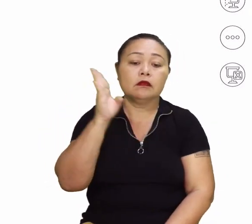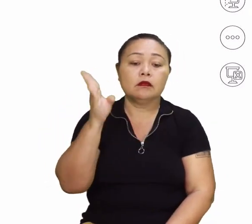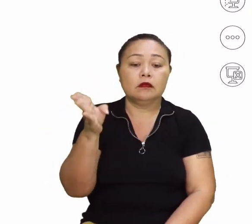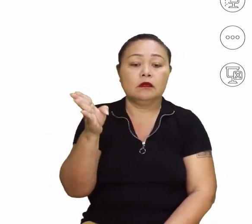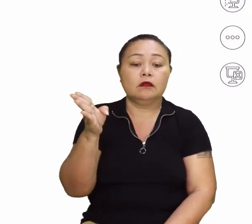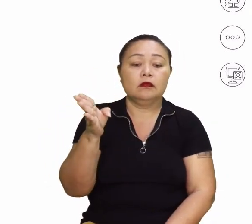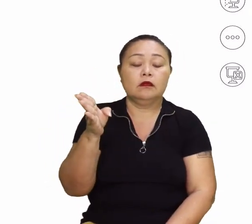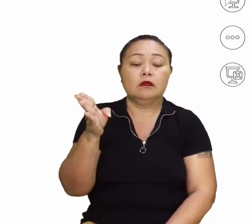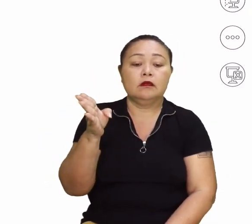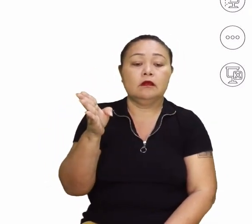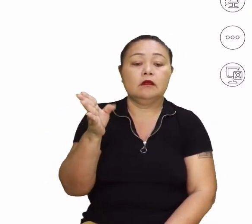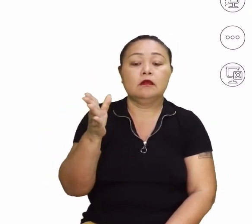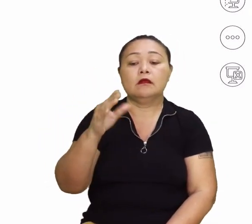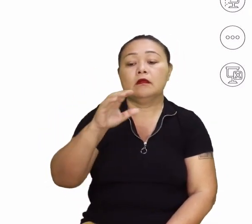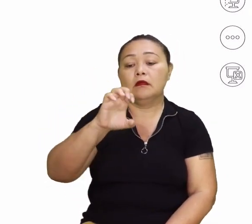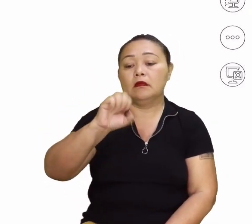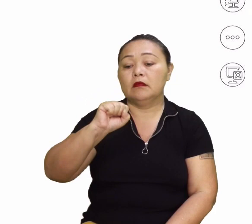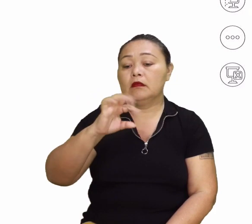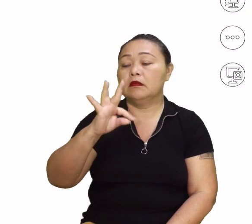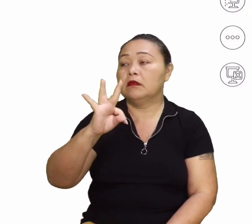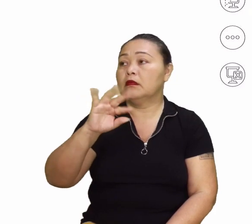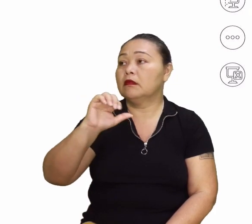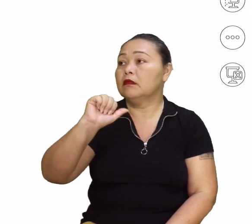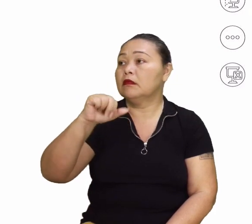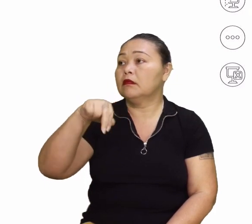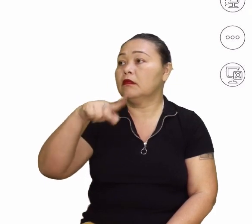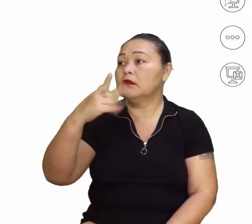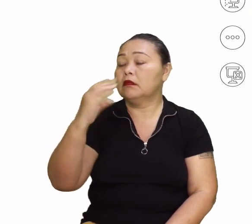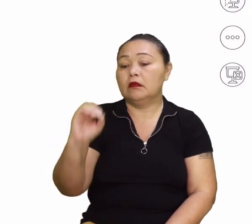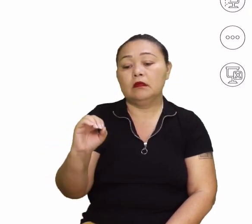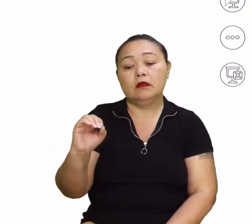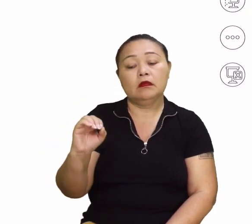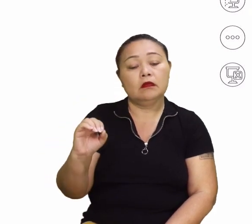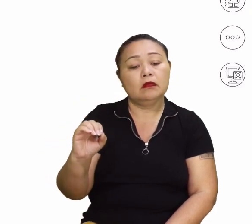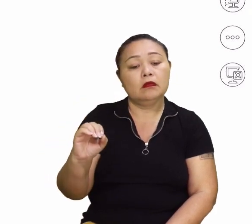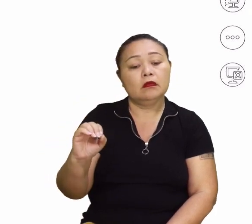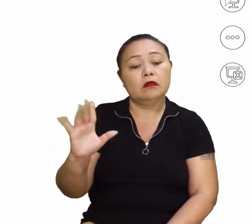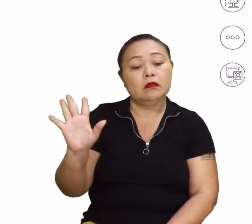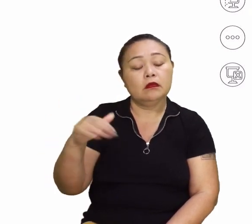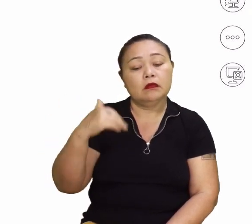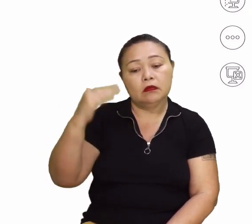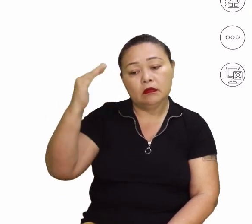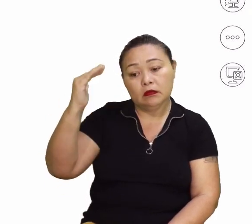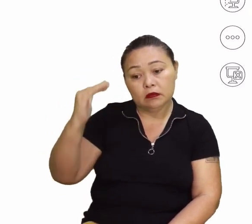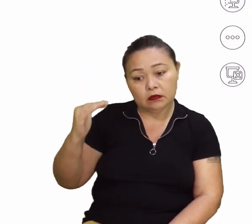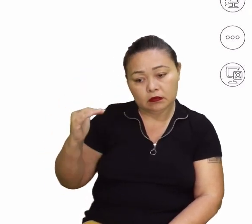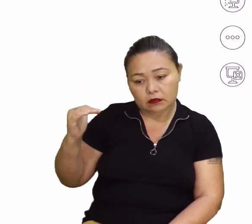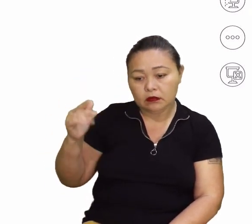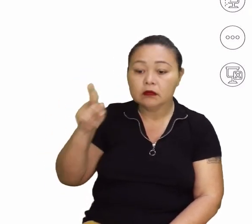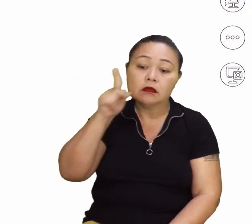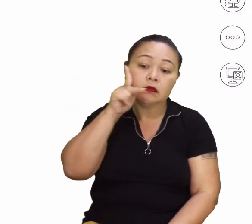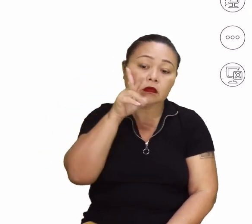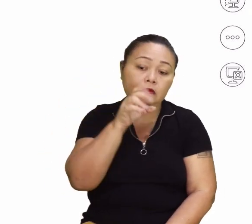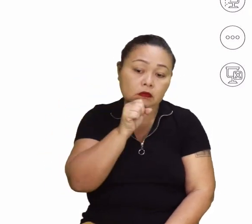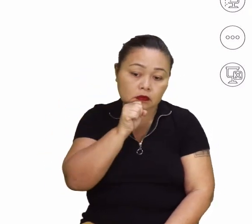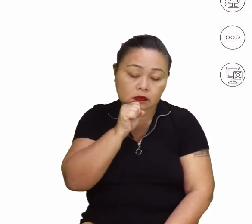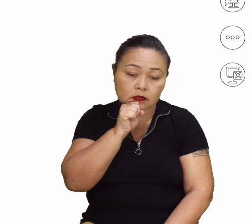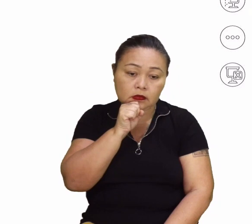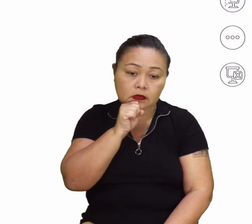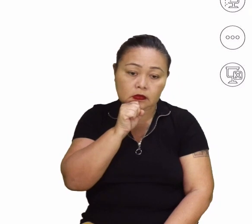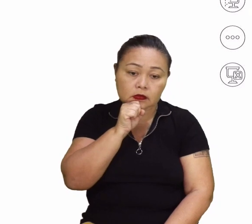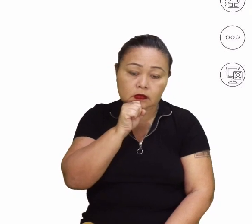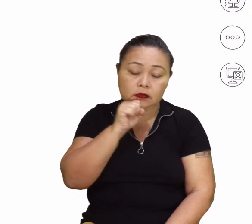principalmente estânio ali. Quando a gente vem aqui para Porto Velho, a